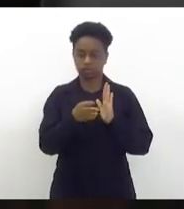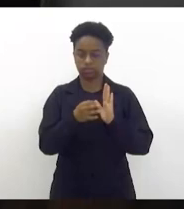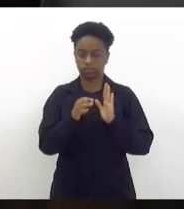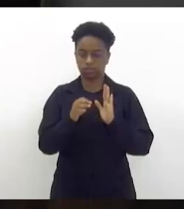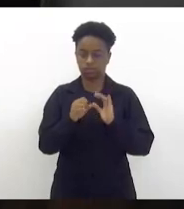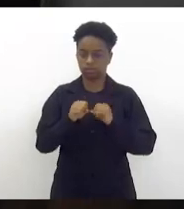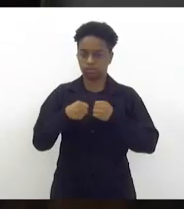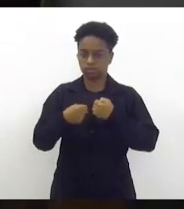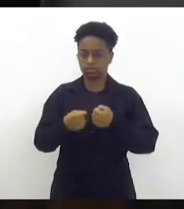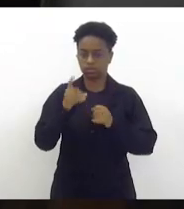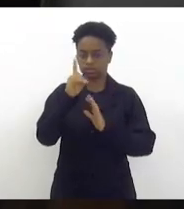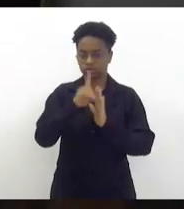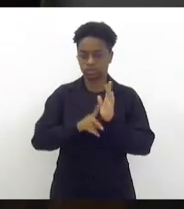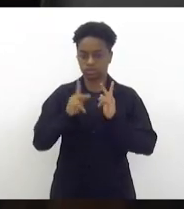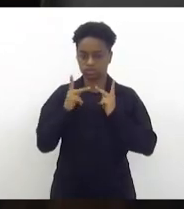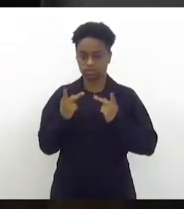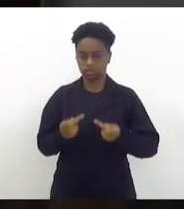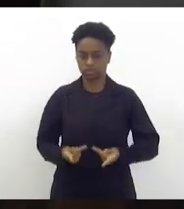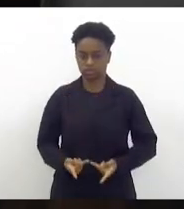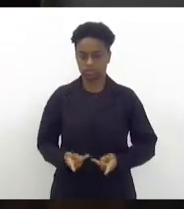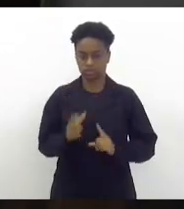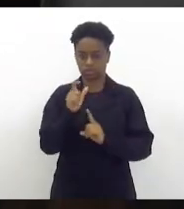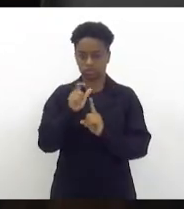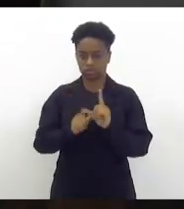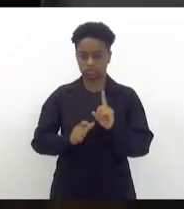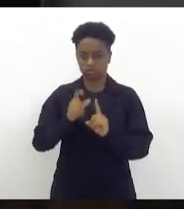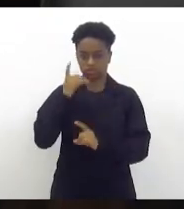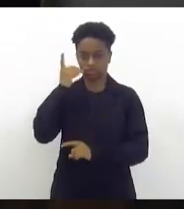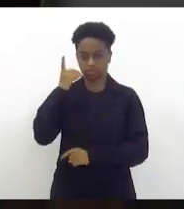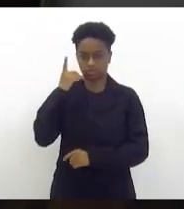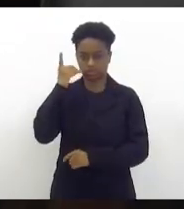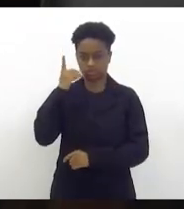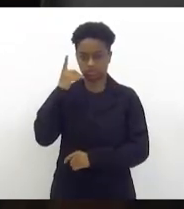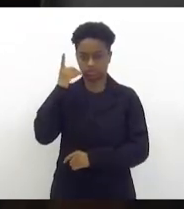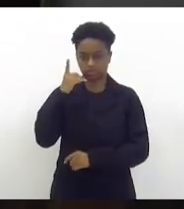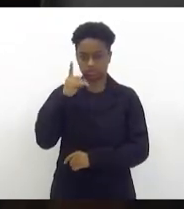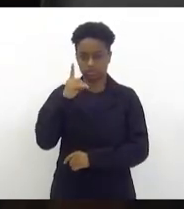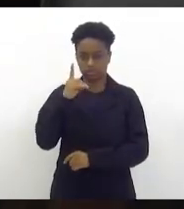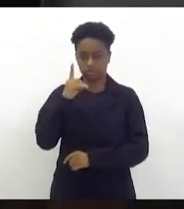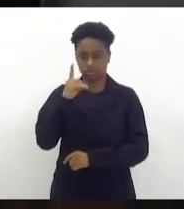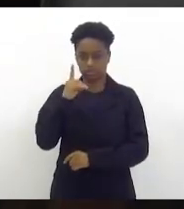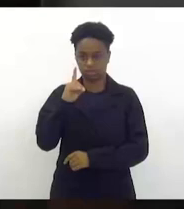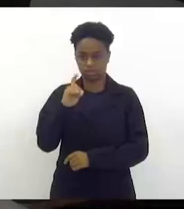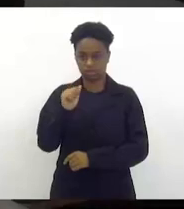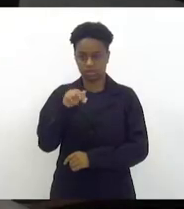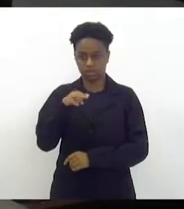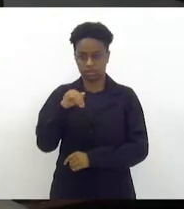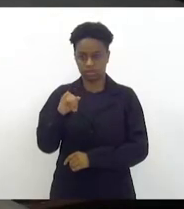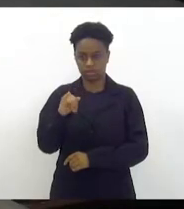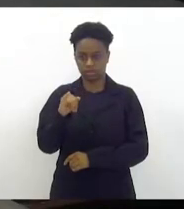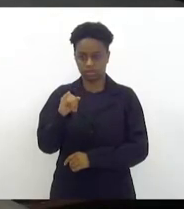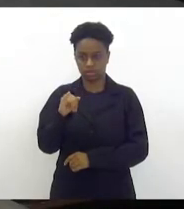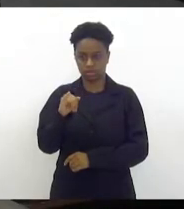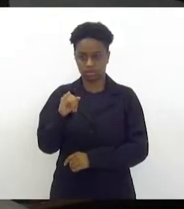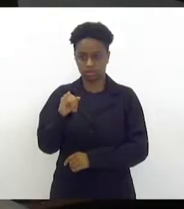Defesa dos Direitos Humanos e Cidadania, deputado Dani Monteiro. Não. Não está.